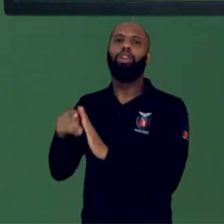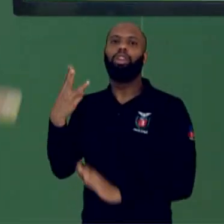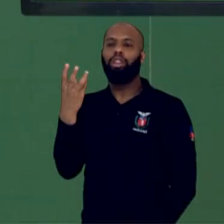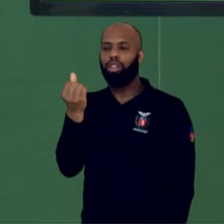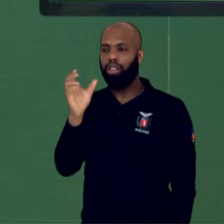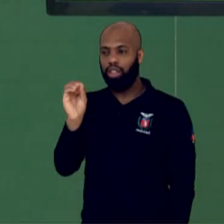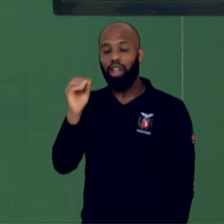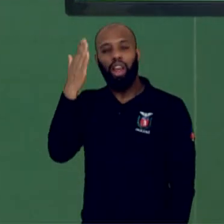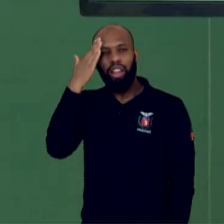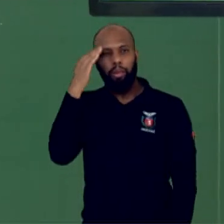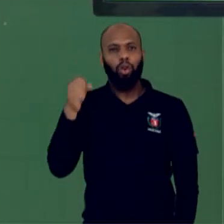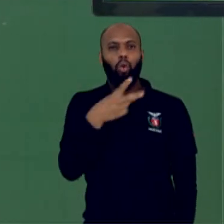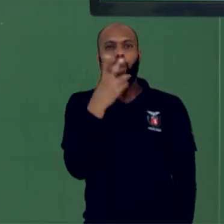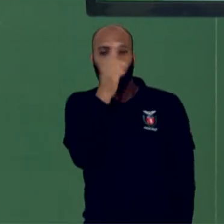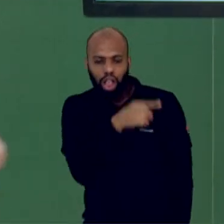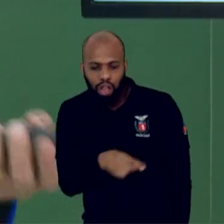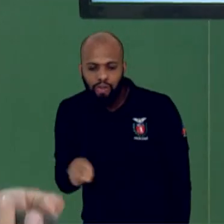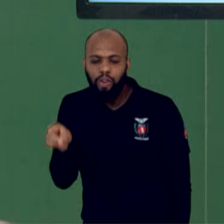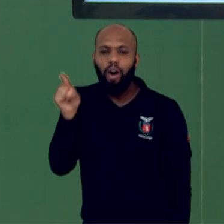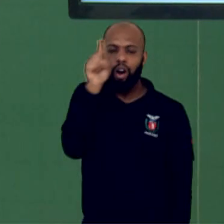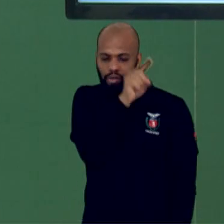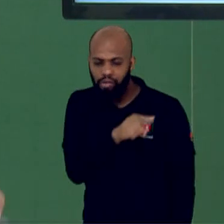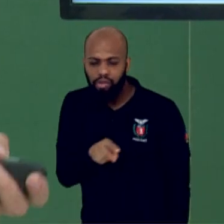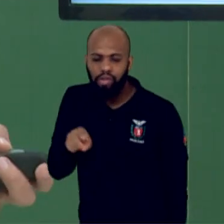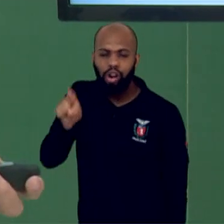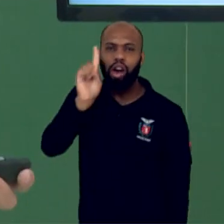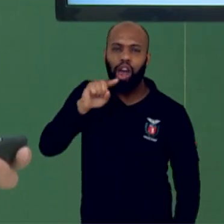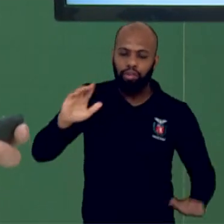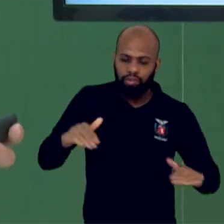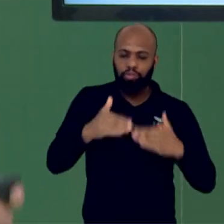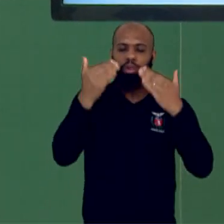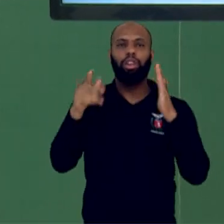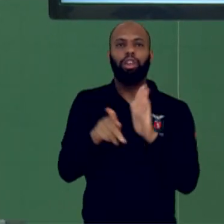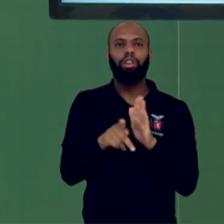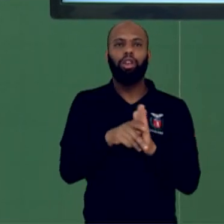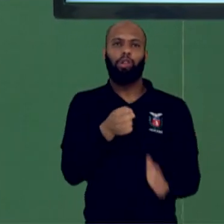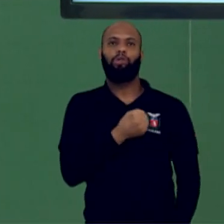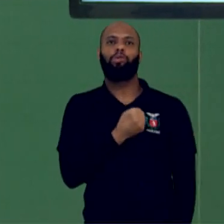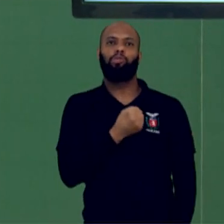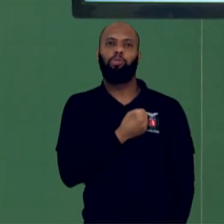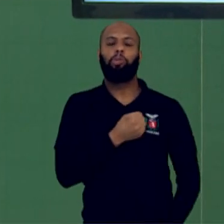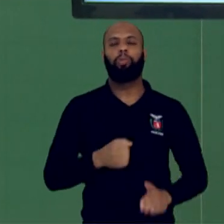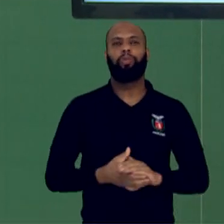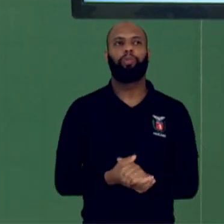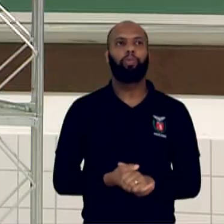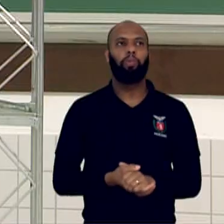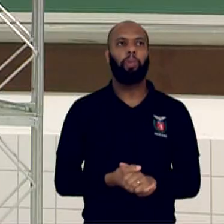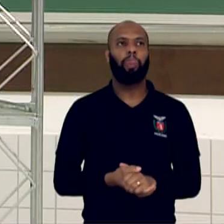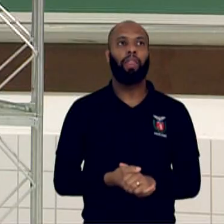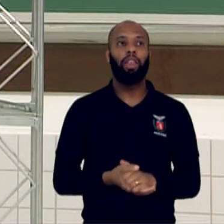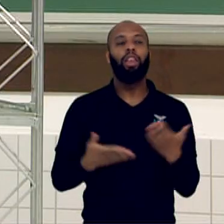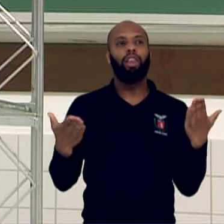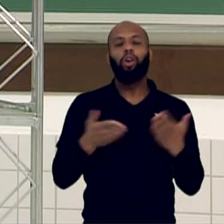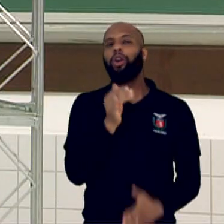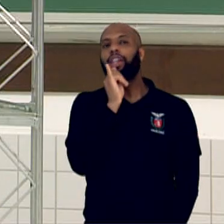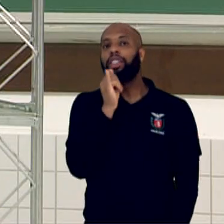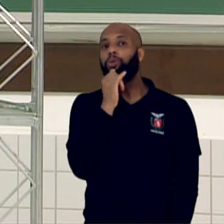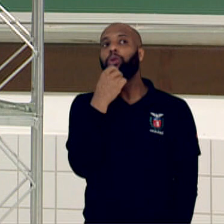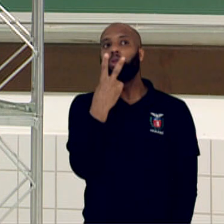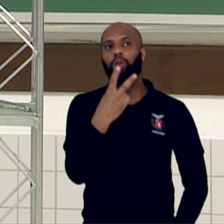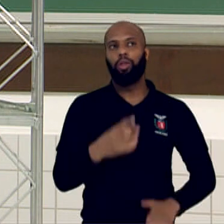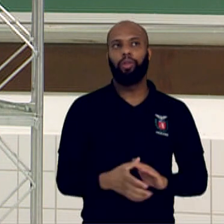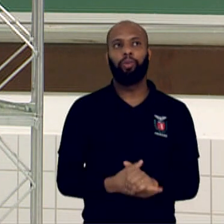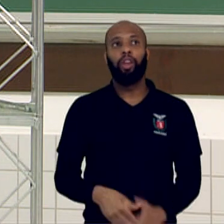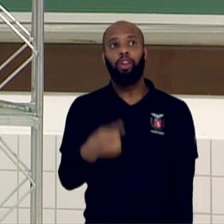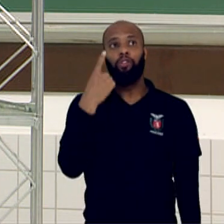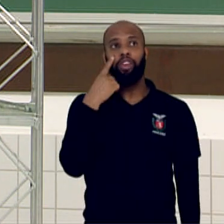né, ele percorre para que seja equivalente à medida correspondente. Então, eu vou colocar dois exemplos aqui.